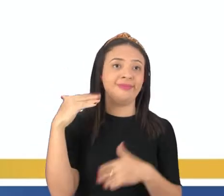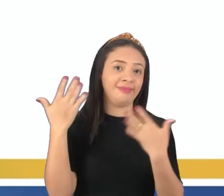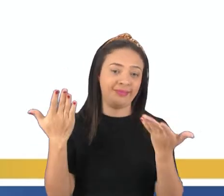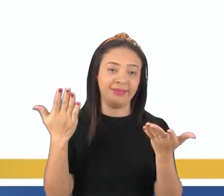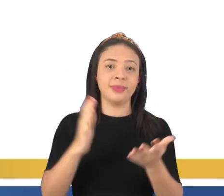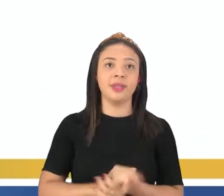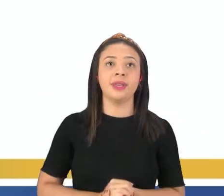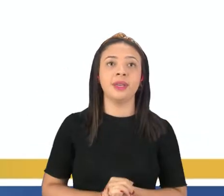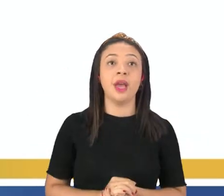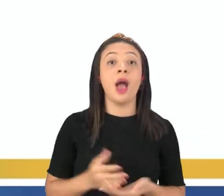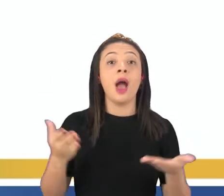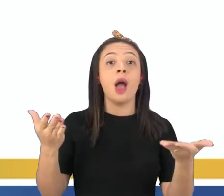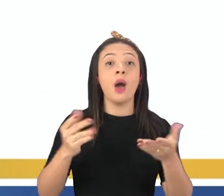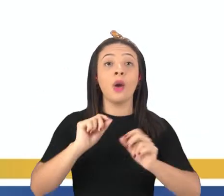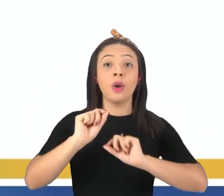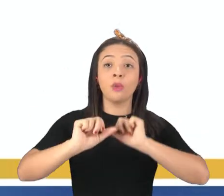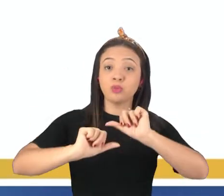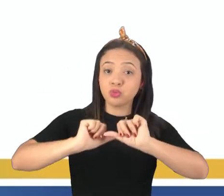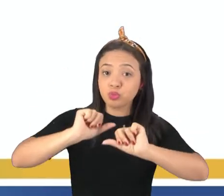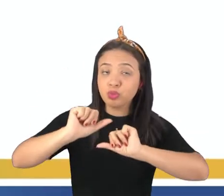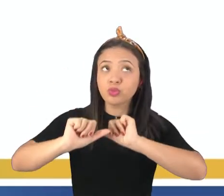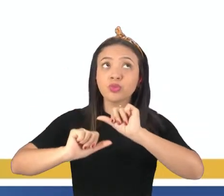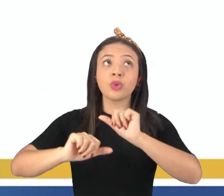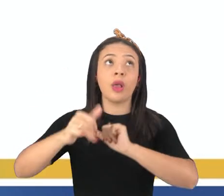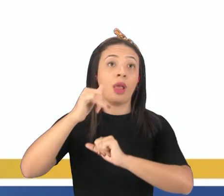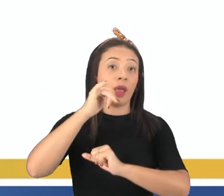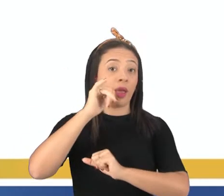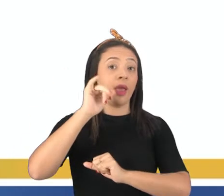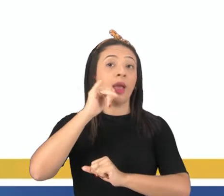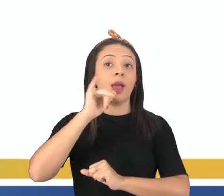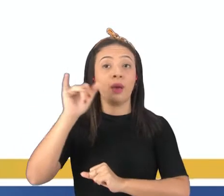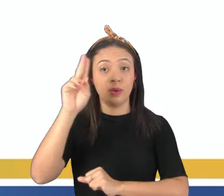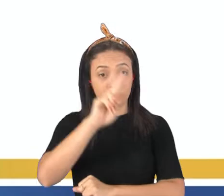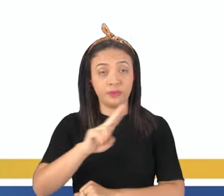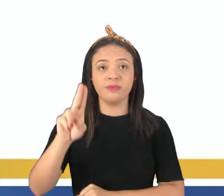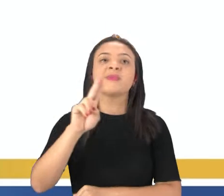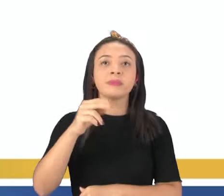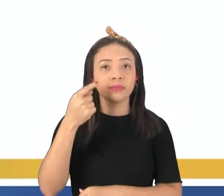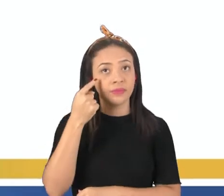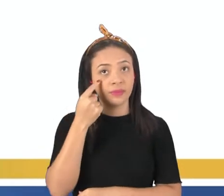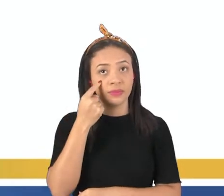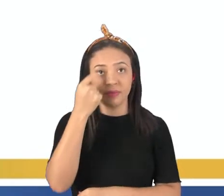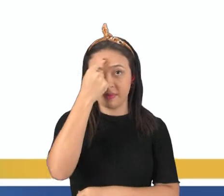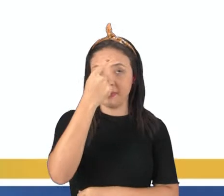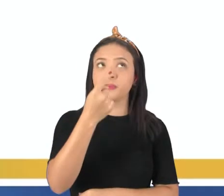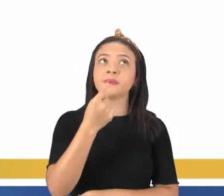Até esse bonde ter se tornado elétrico, como essa figura aqui ao lado,